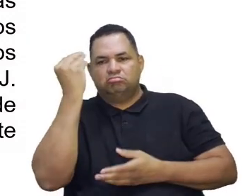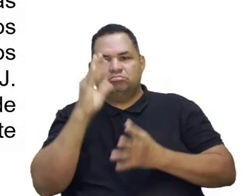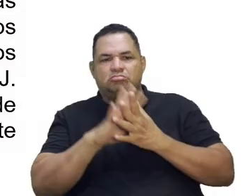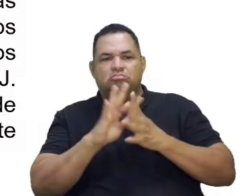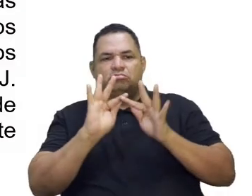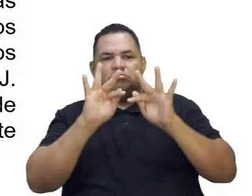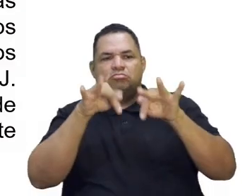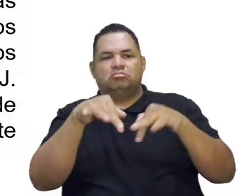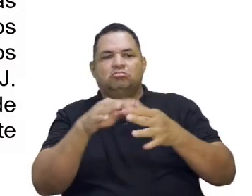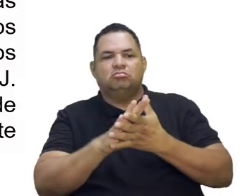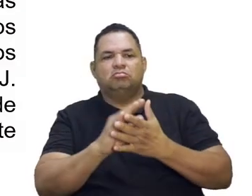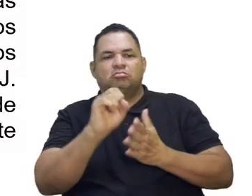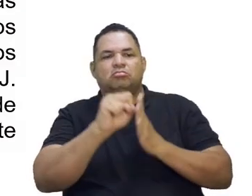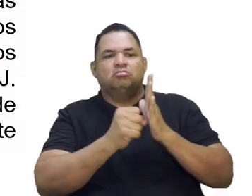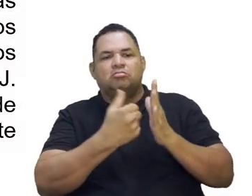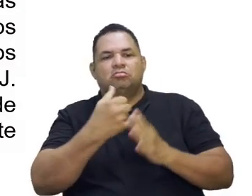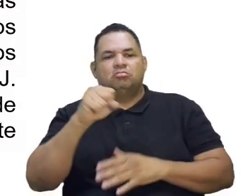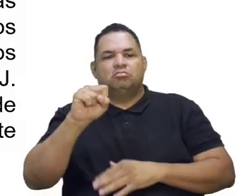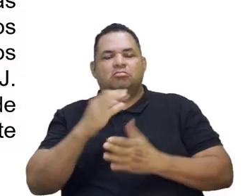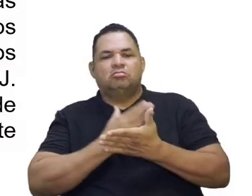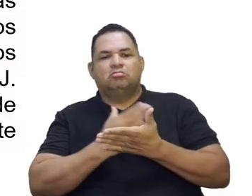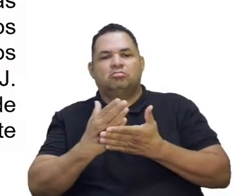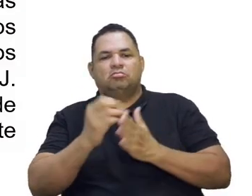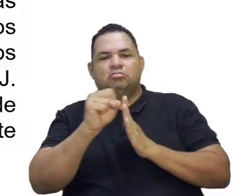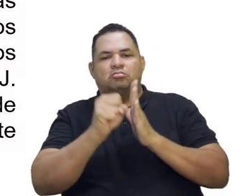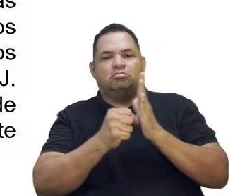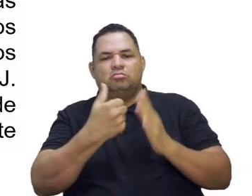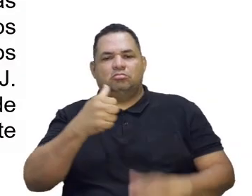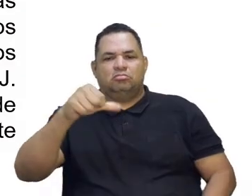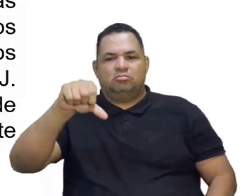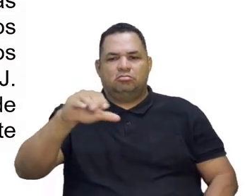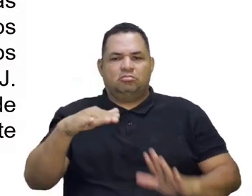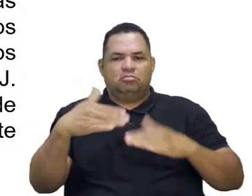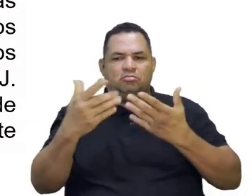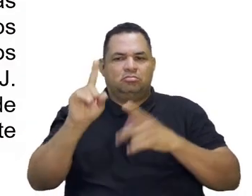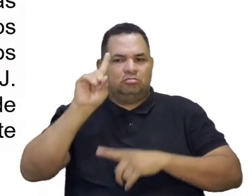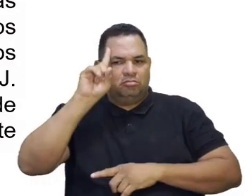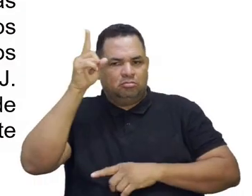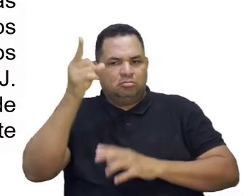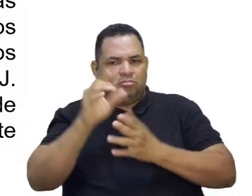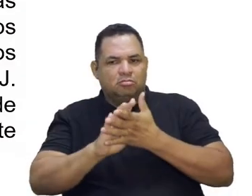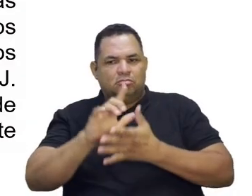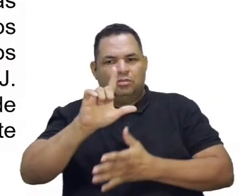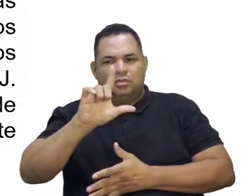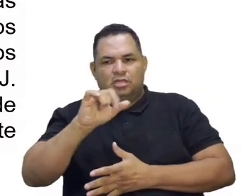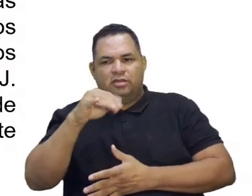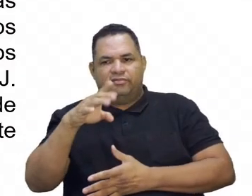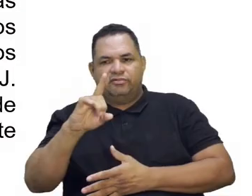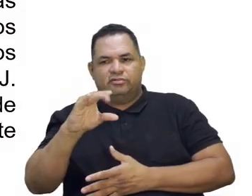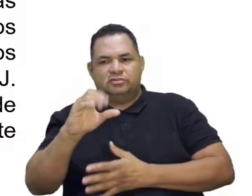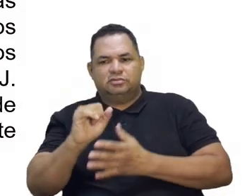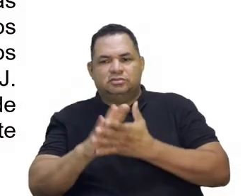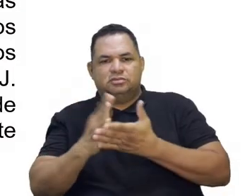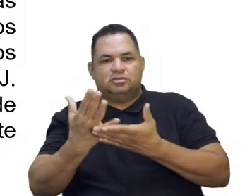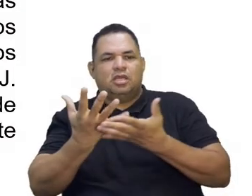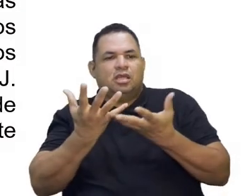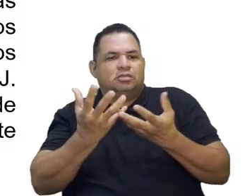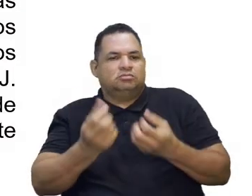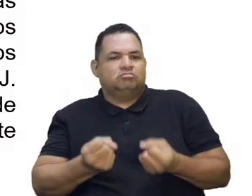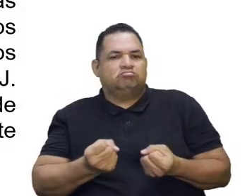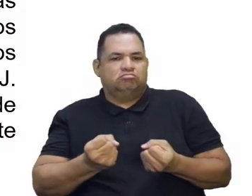século XVIII e no início do século XIX, quando as ideias de Lavoisier ganhavam